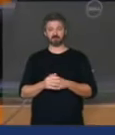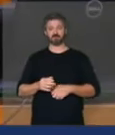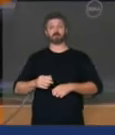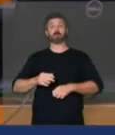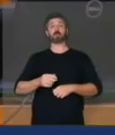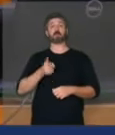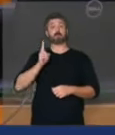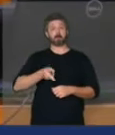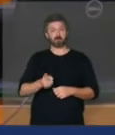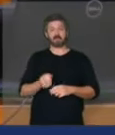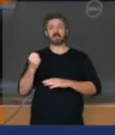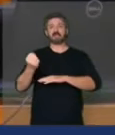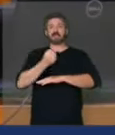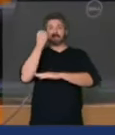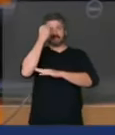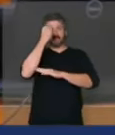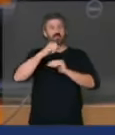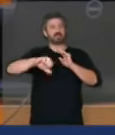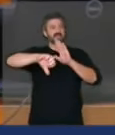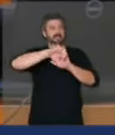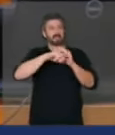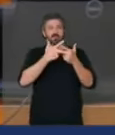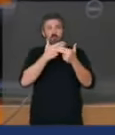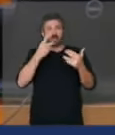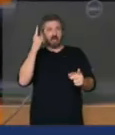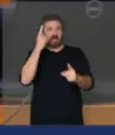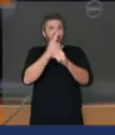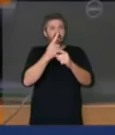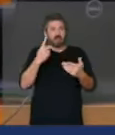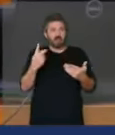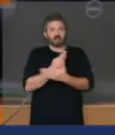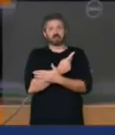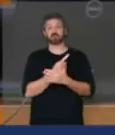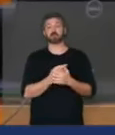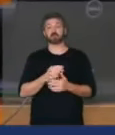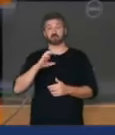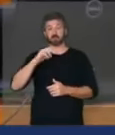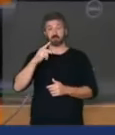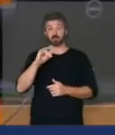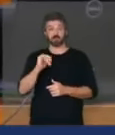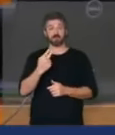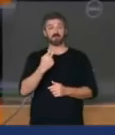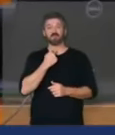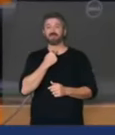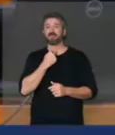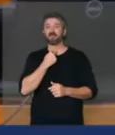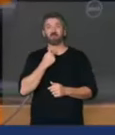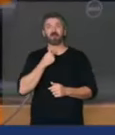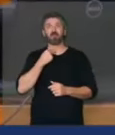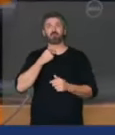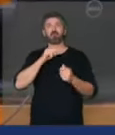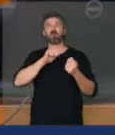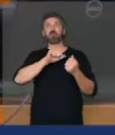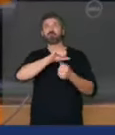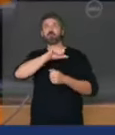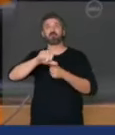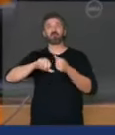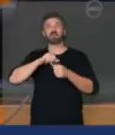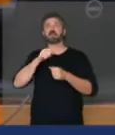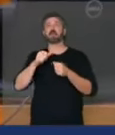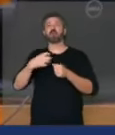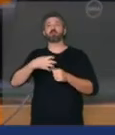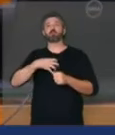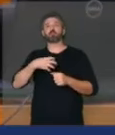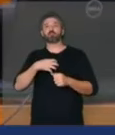que graves sejam os fatos investigados, uma CPI não pode se converter em um